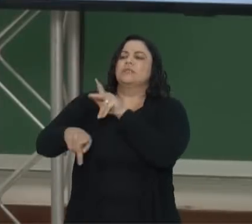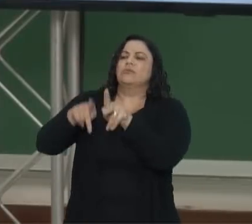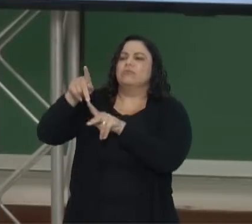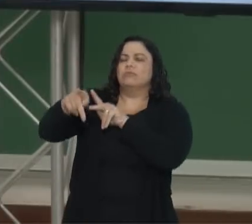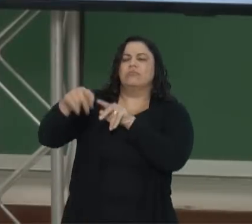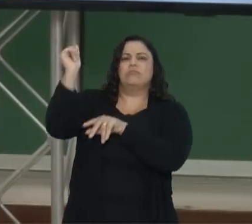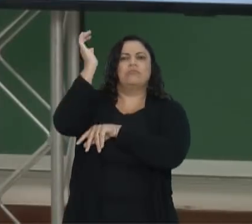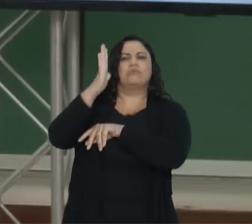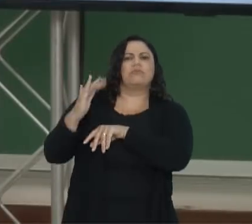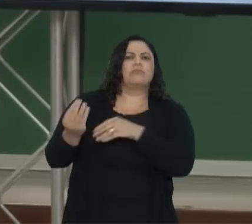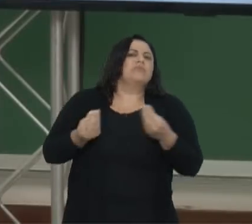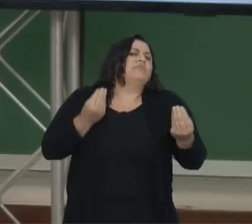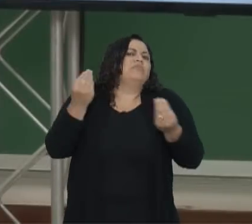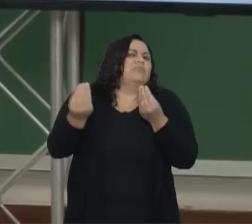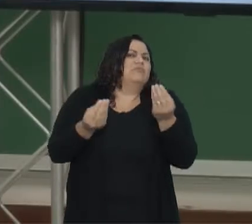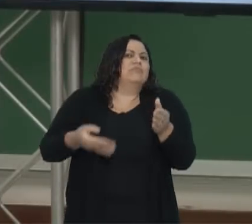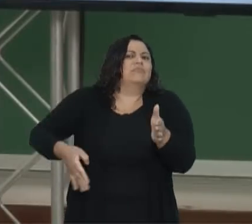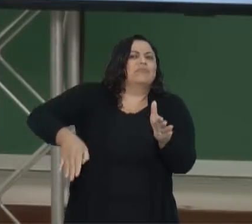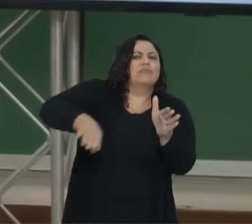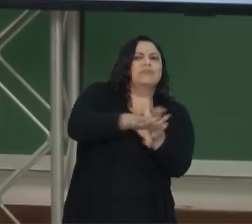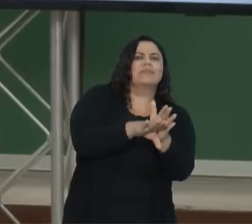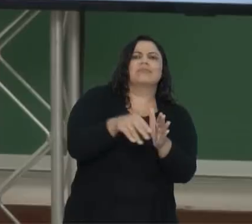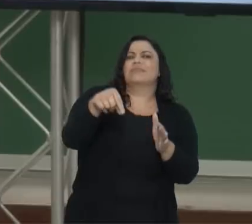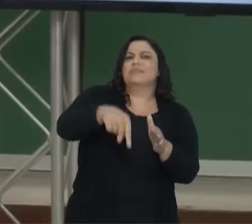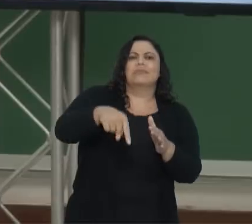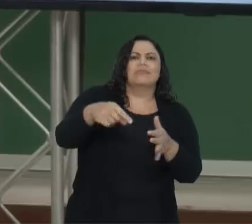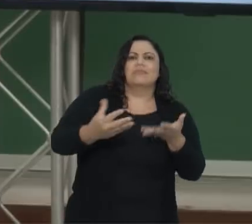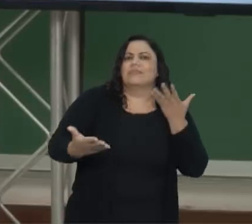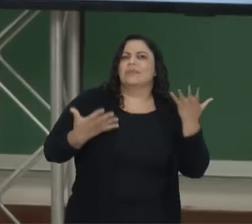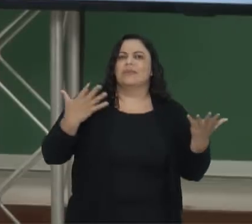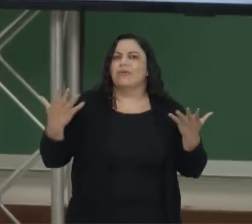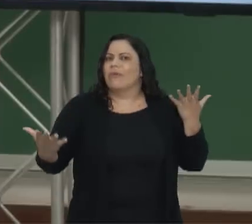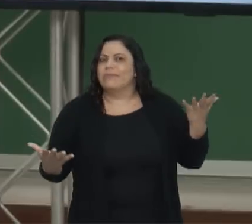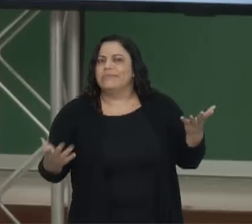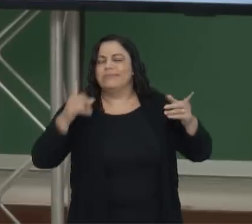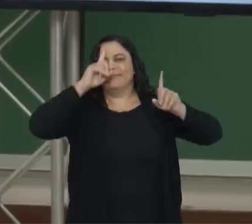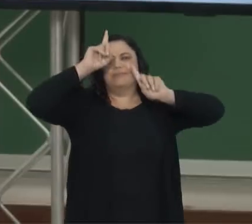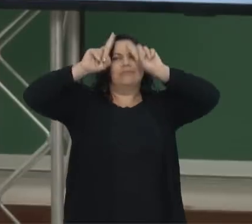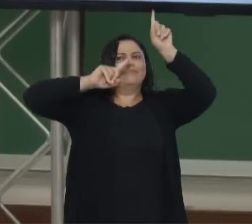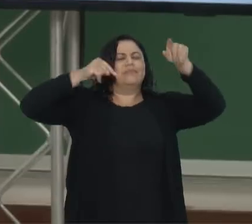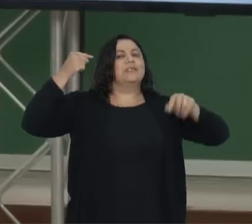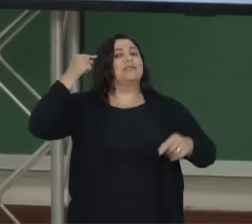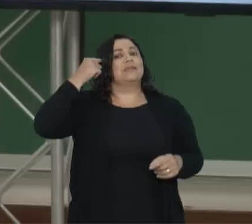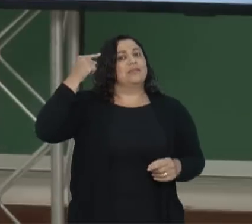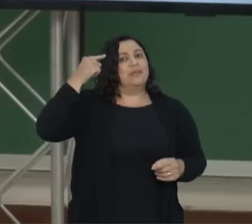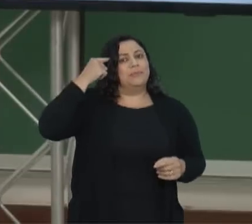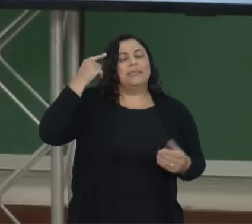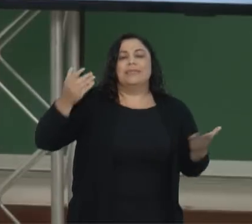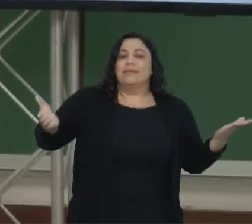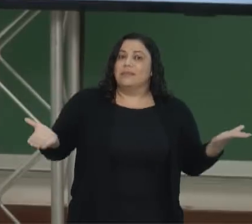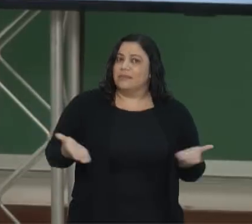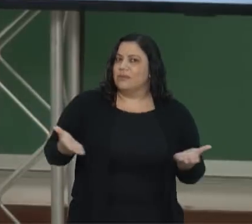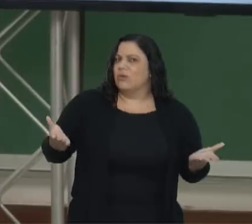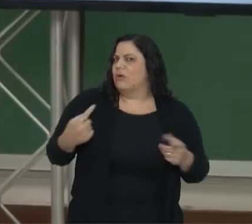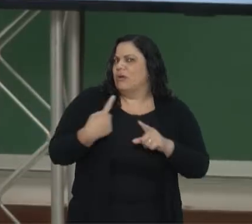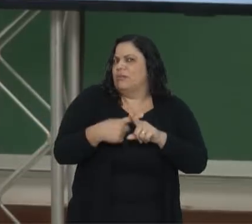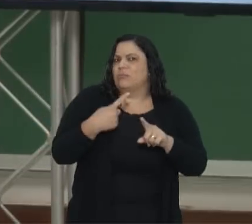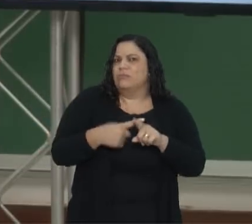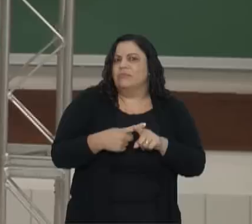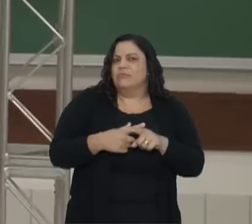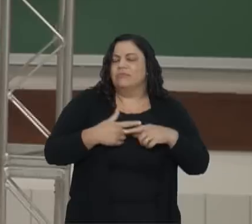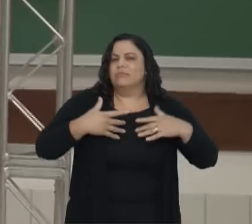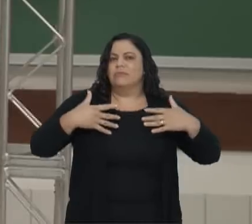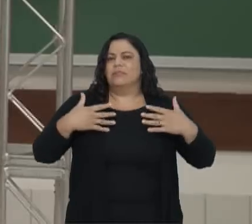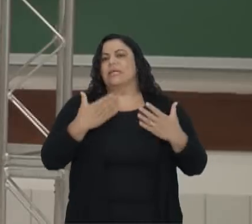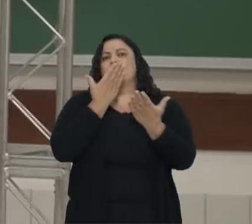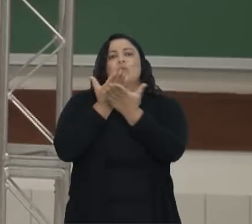esses povos para o território brasileiro? Então, essa é a ideia que nós temos que pensar. Por que a gente não trata,